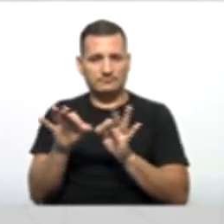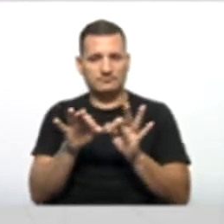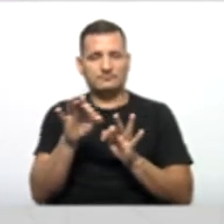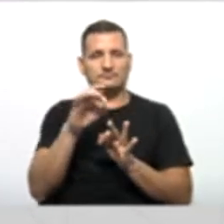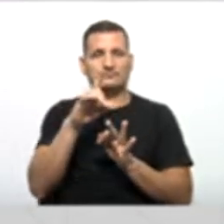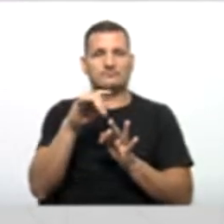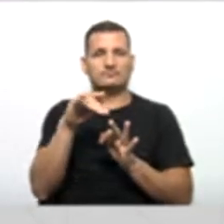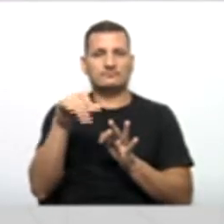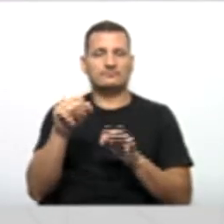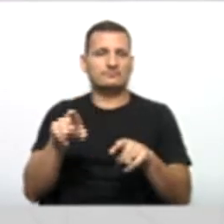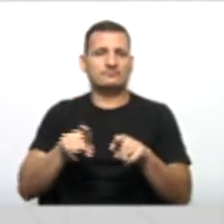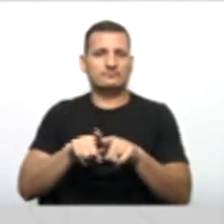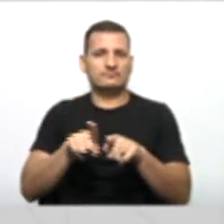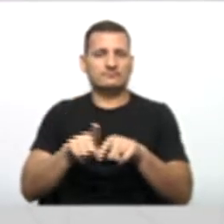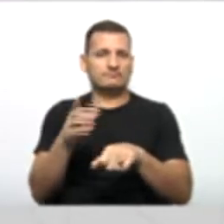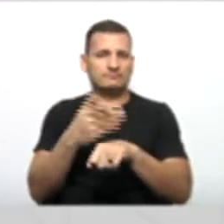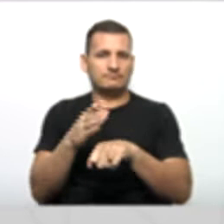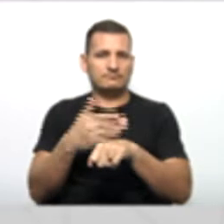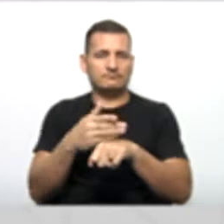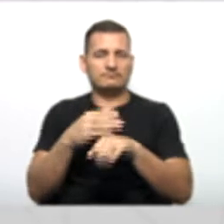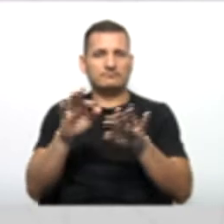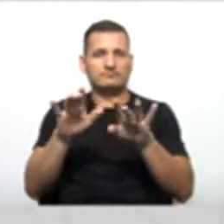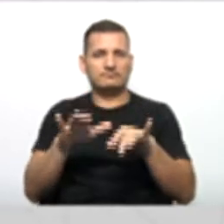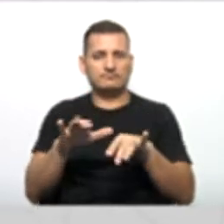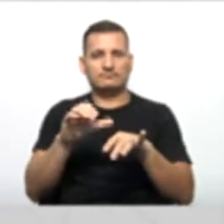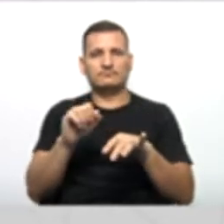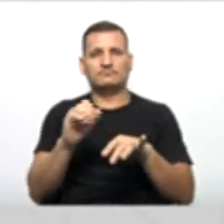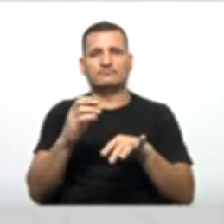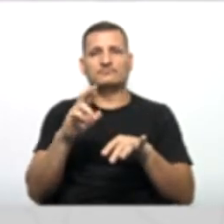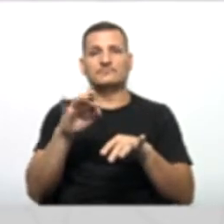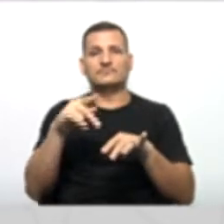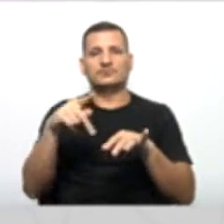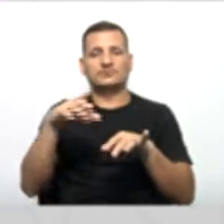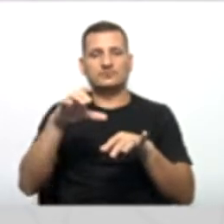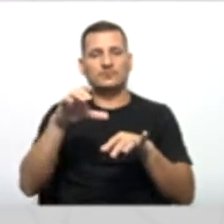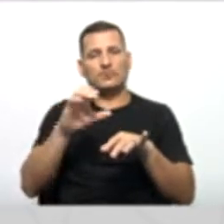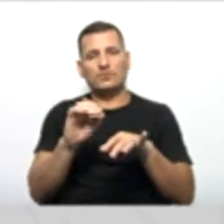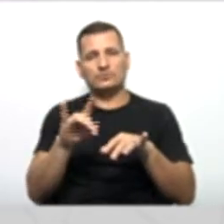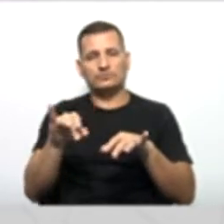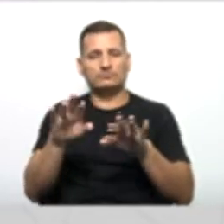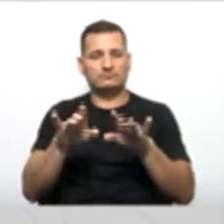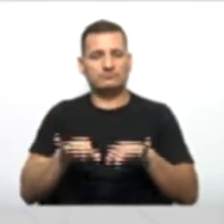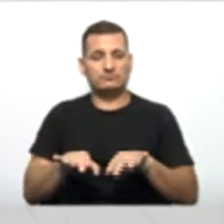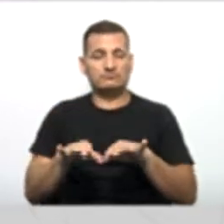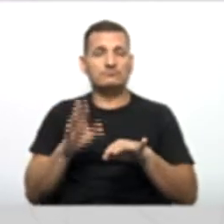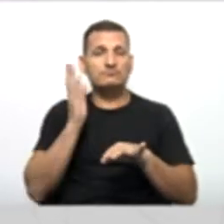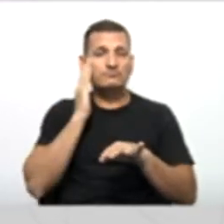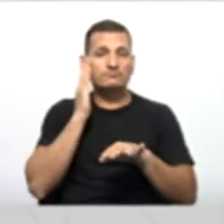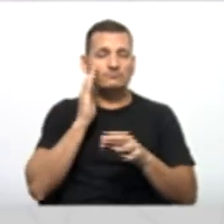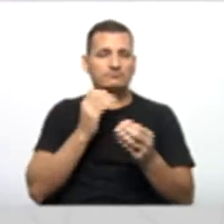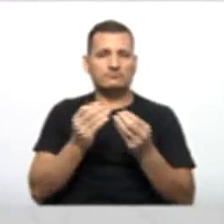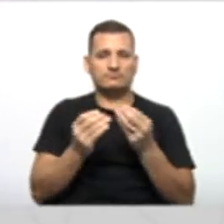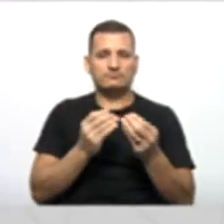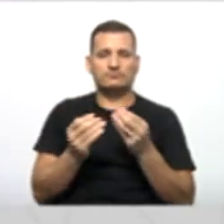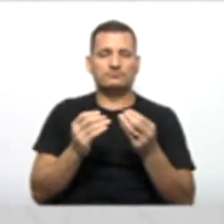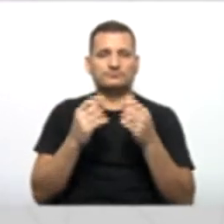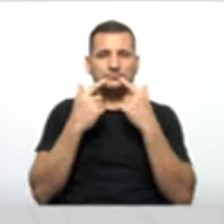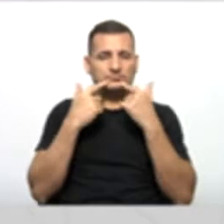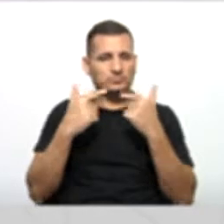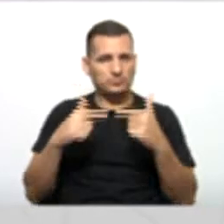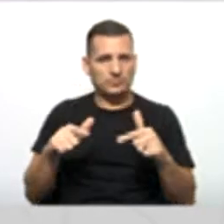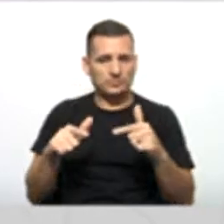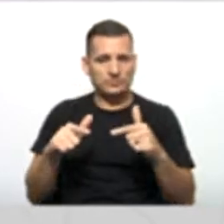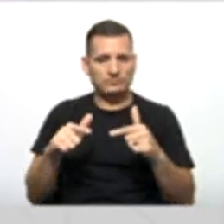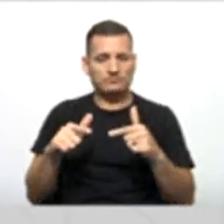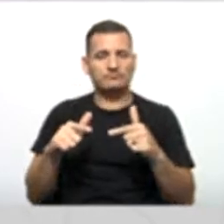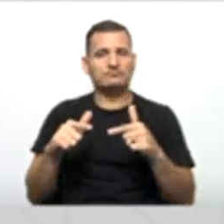de scripts sql teremos um embasamento técnico de como funciona essa linguagem